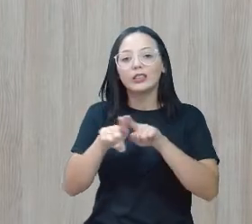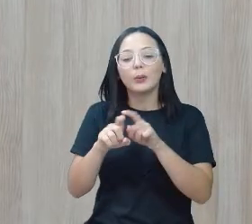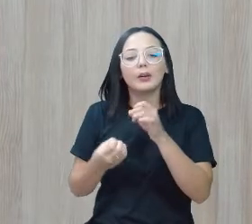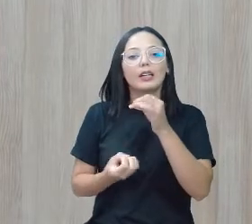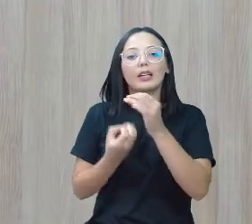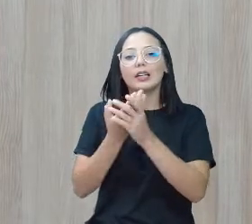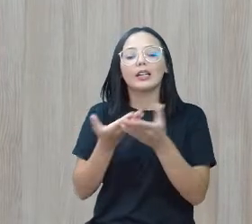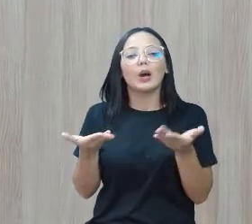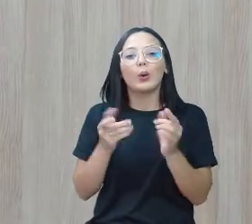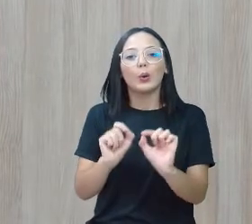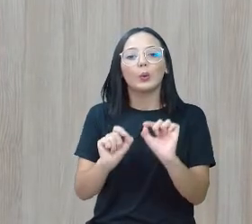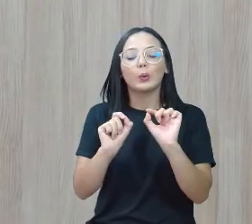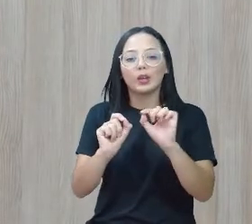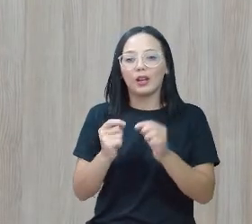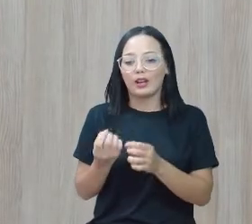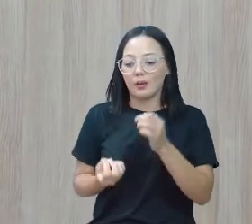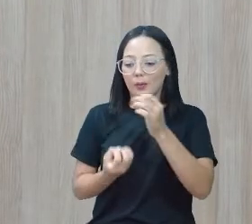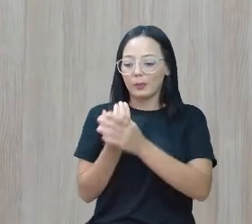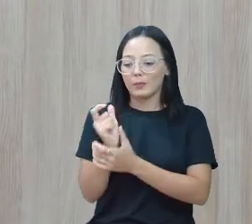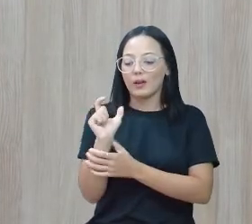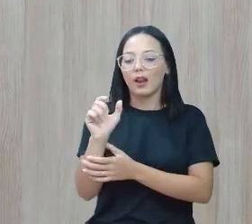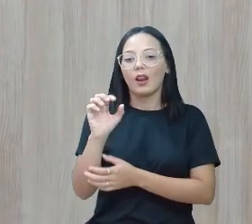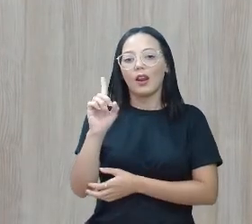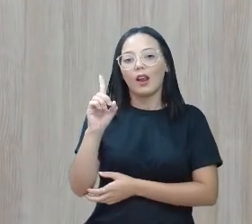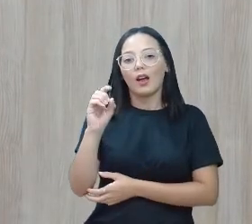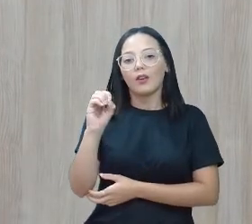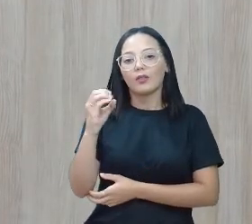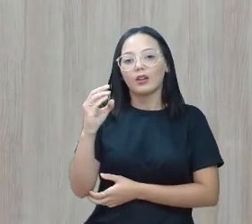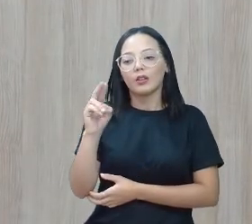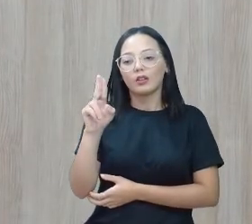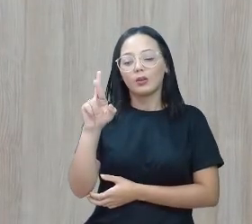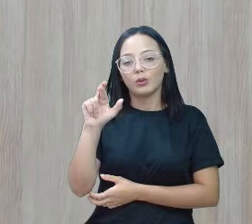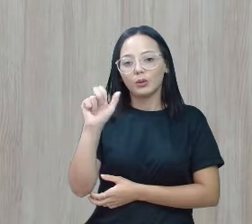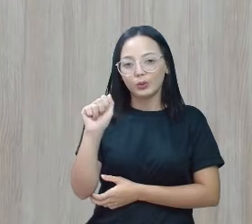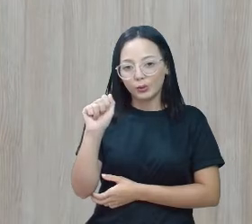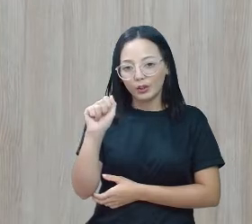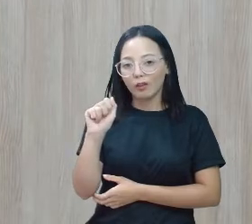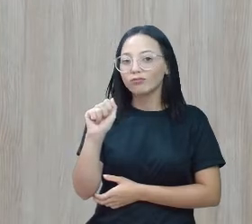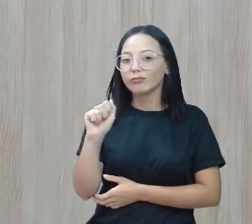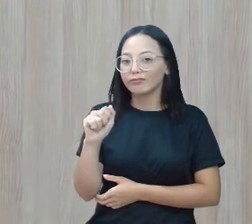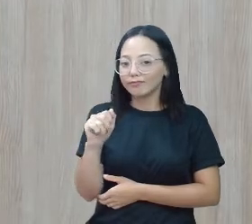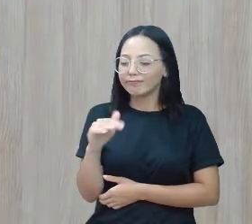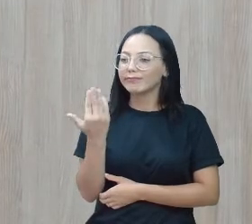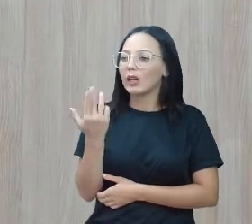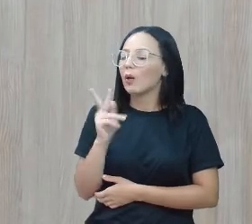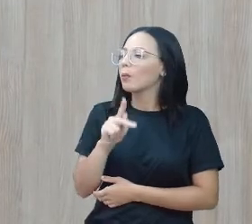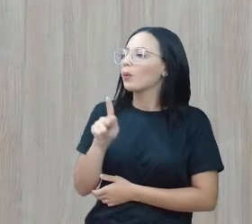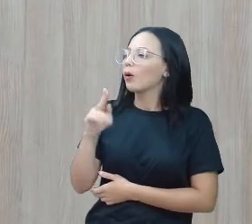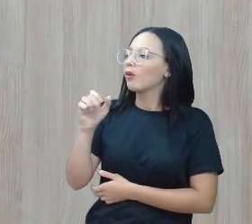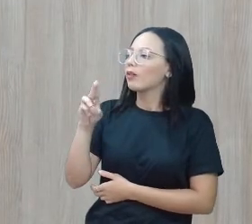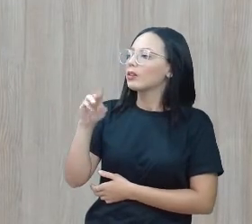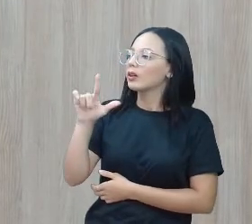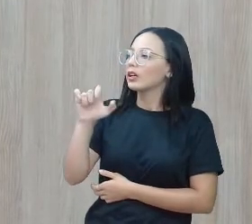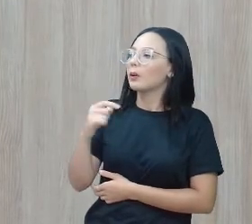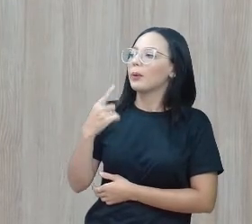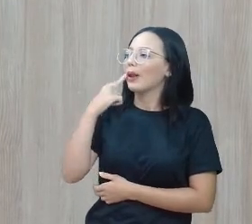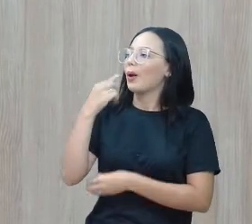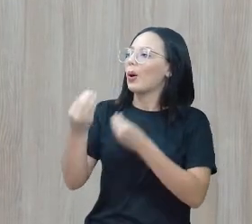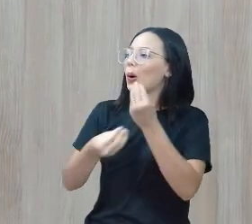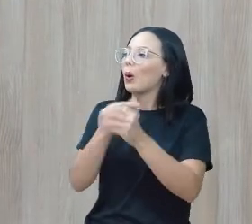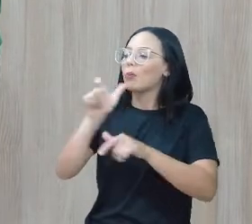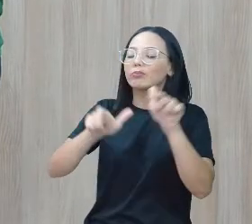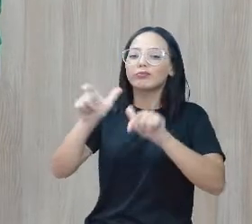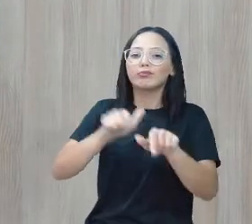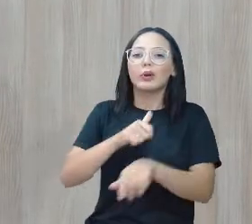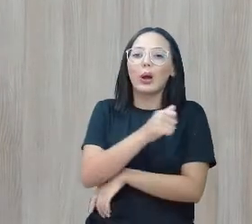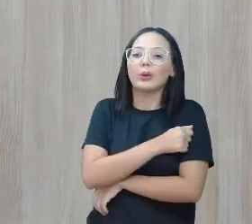origem agora da palavra doçura. E aí, professora Camille, esses meninos estão